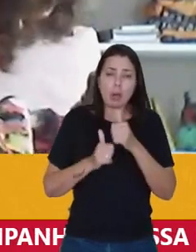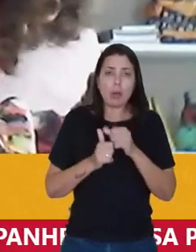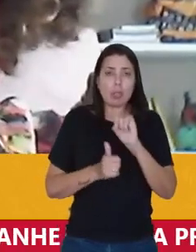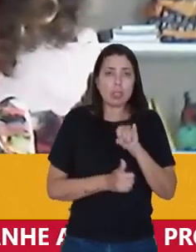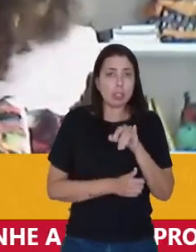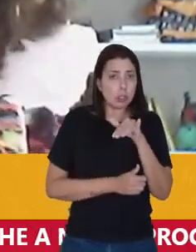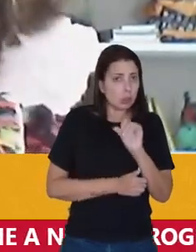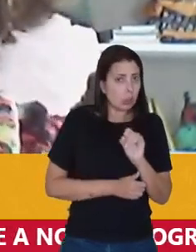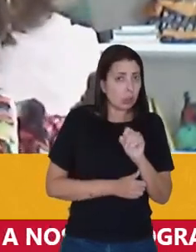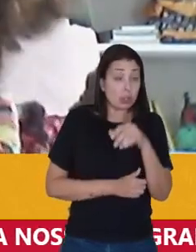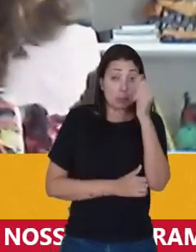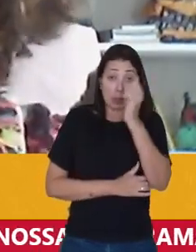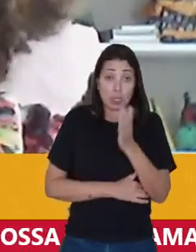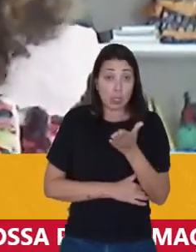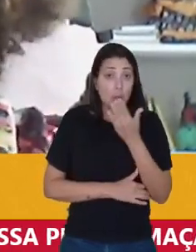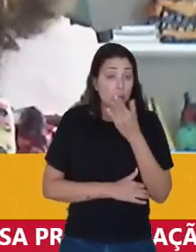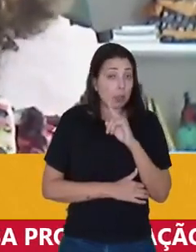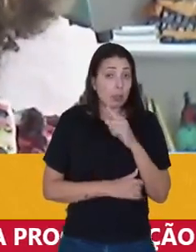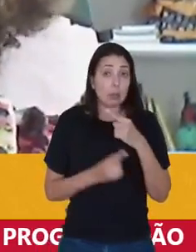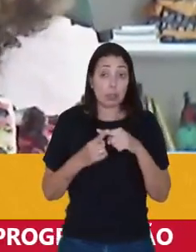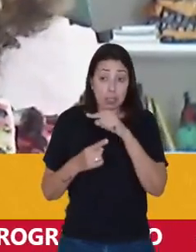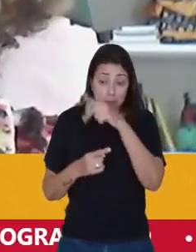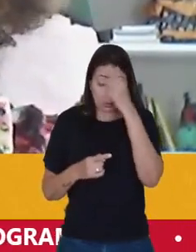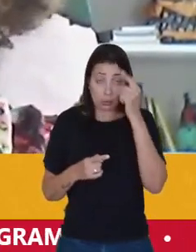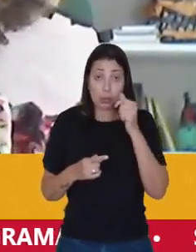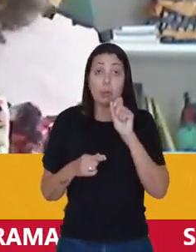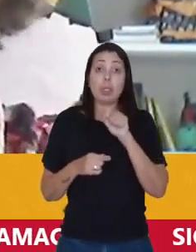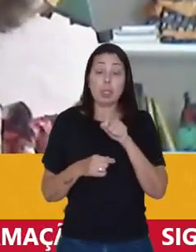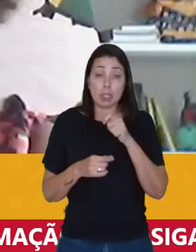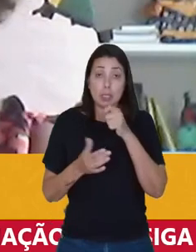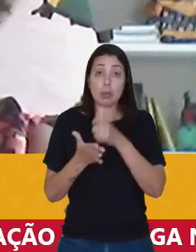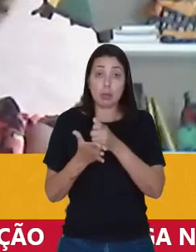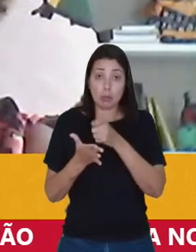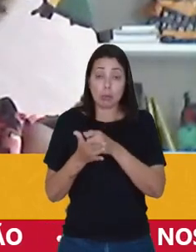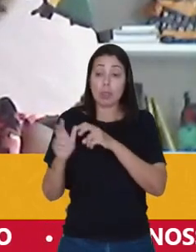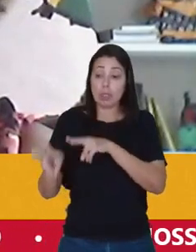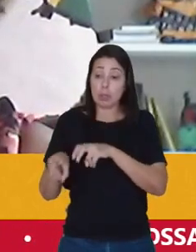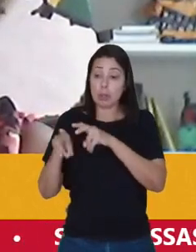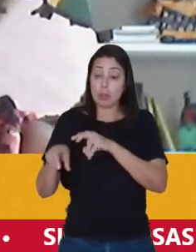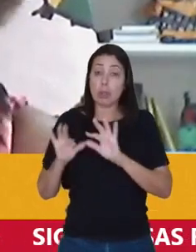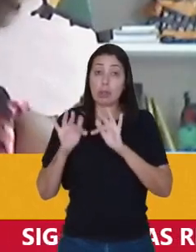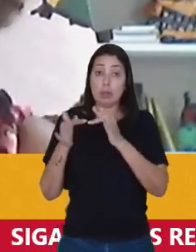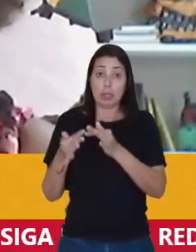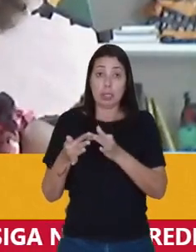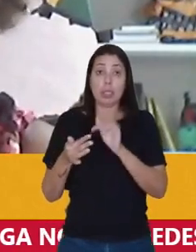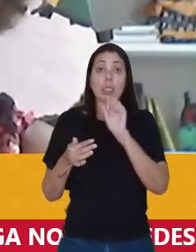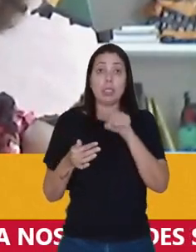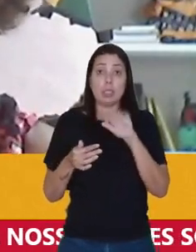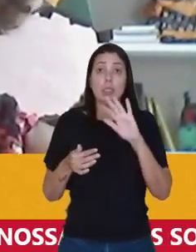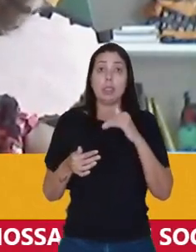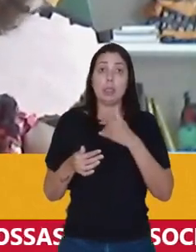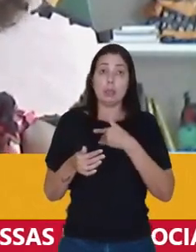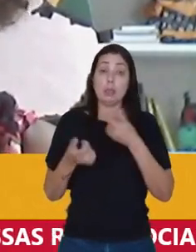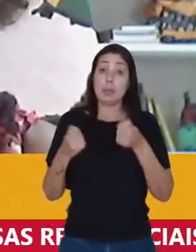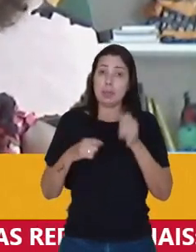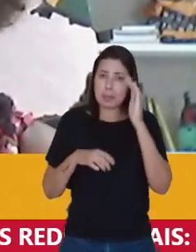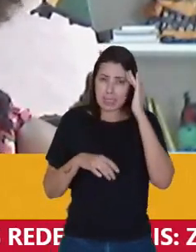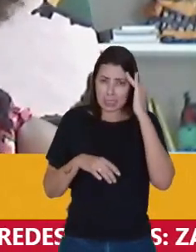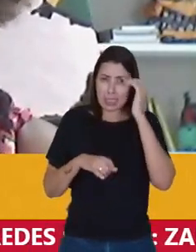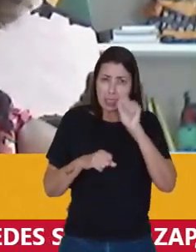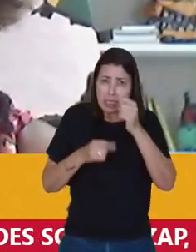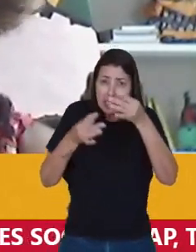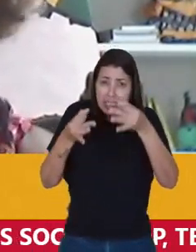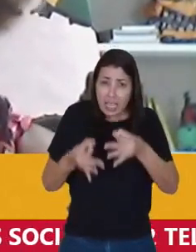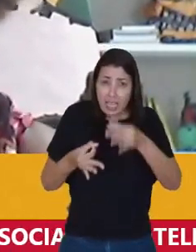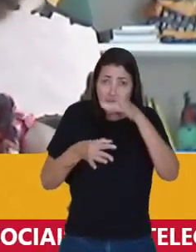o brasileiro comer. Porque quem põe comida na mesa do brasileiro é a agricultura familiar. Isso que a gente tinha que entender, isso era que a